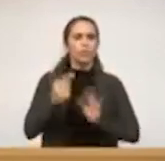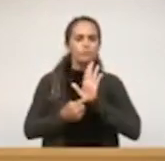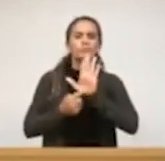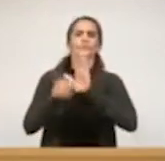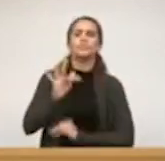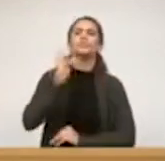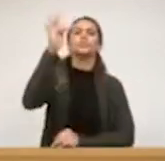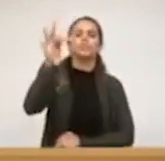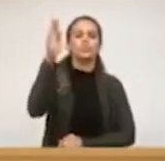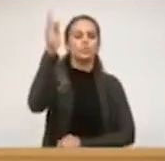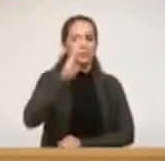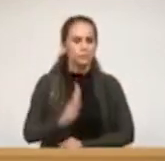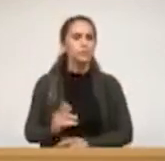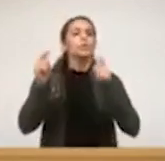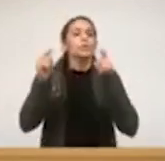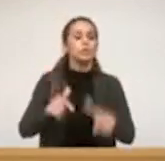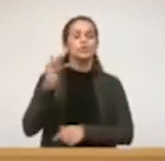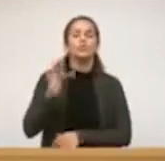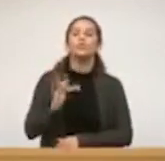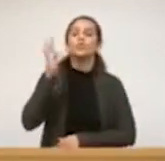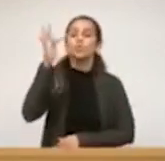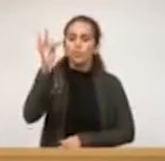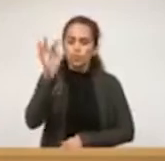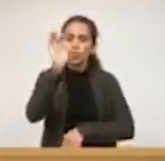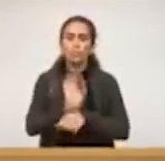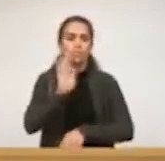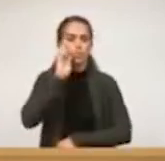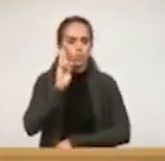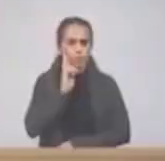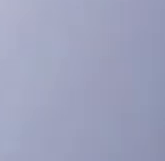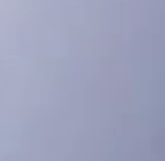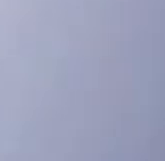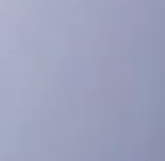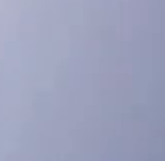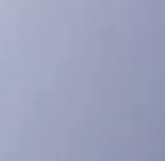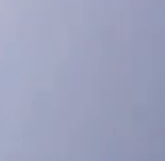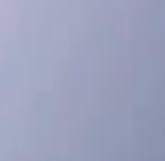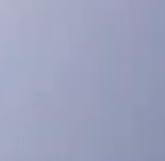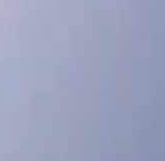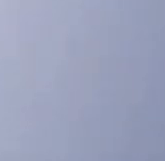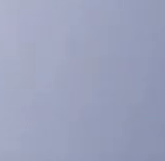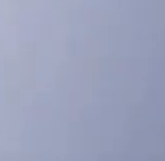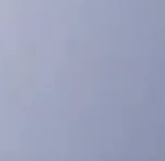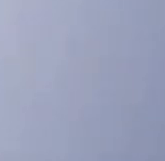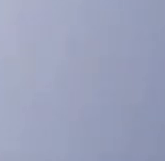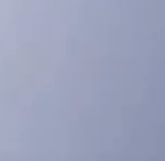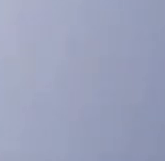o futuro do Brasil para onde e o futuro do Estado de Rondônia Muito obrigado a